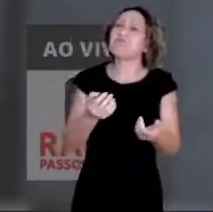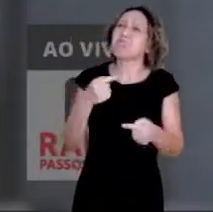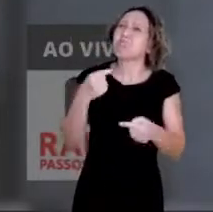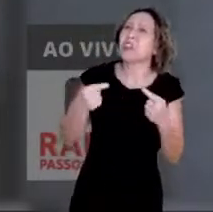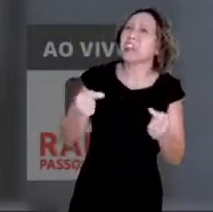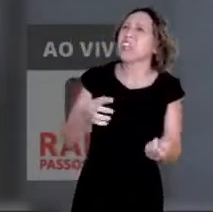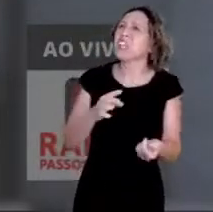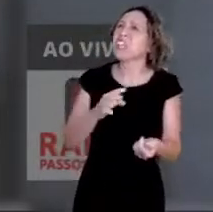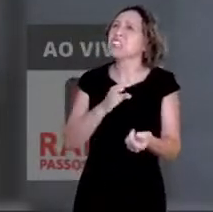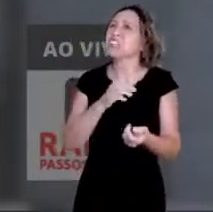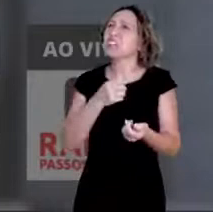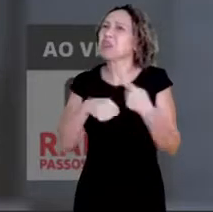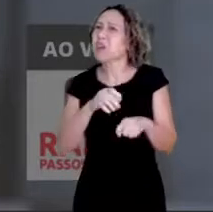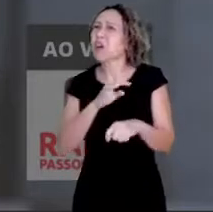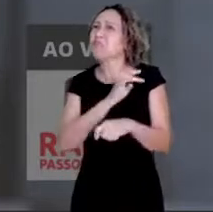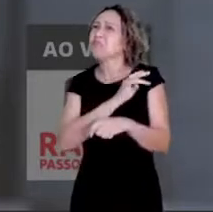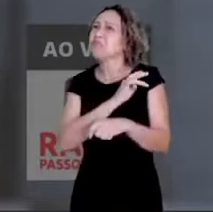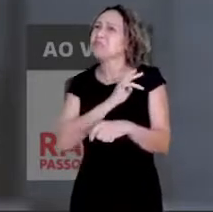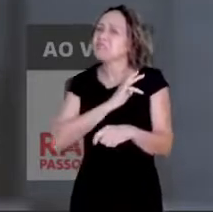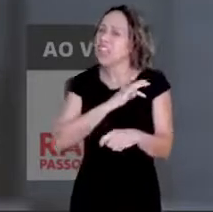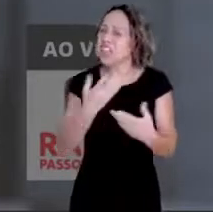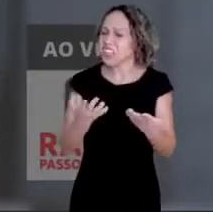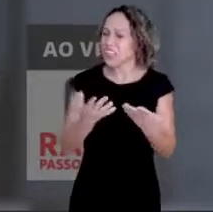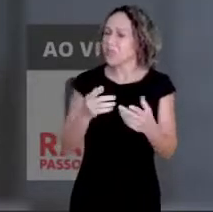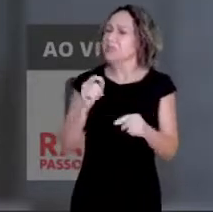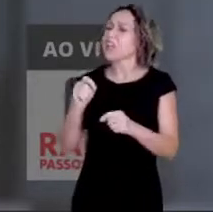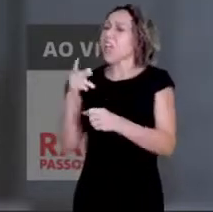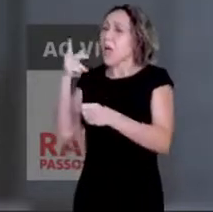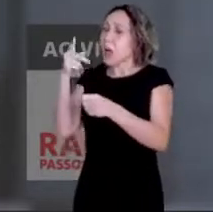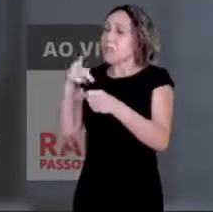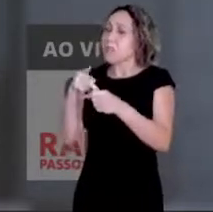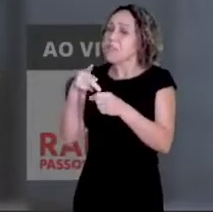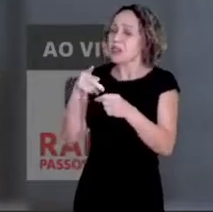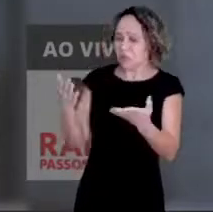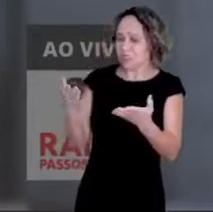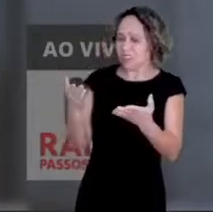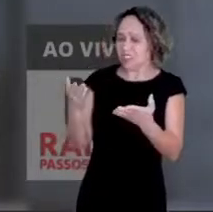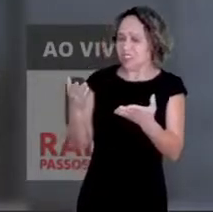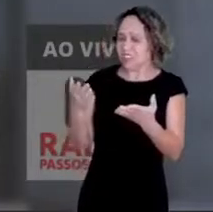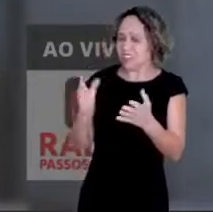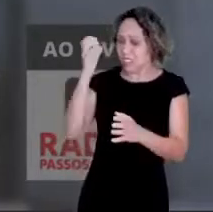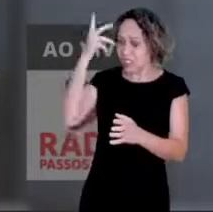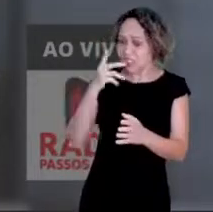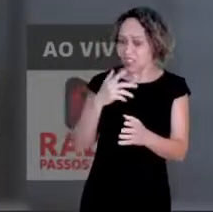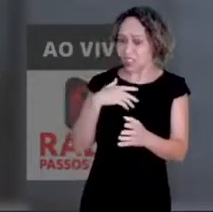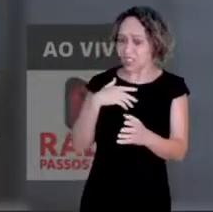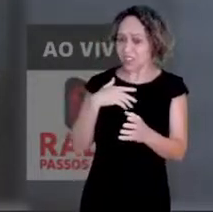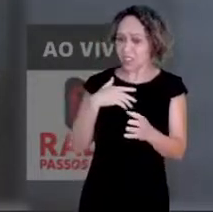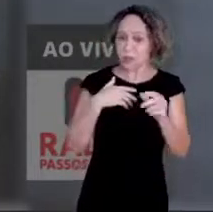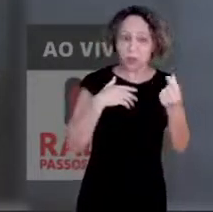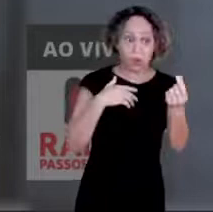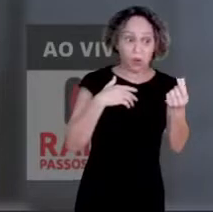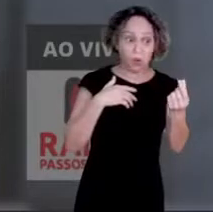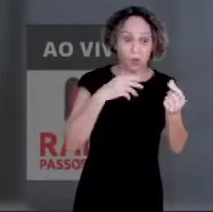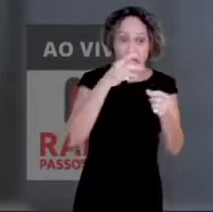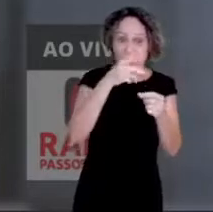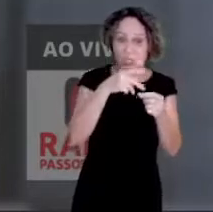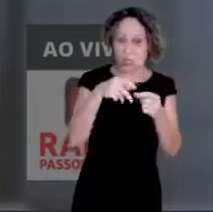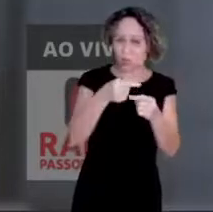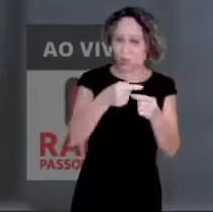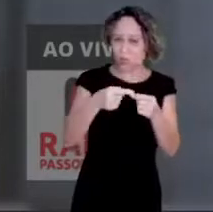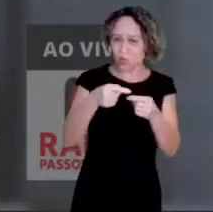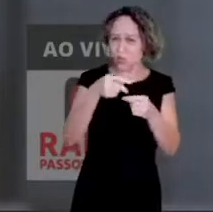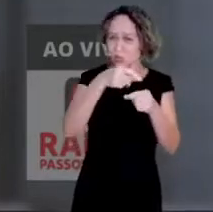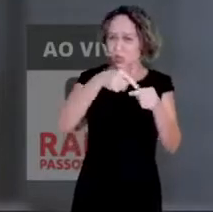5 refinarias no Brasil, para que a gente não fosse obrigado a exportar óleo cru. A gente queria exportar derivado